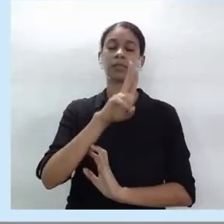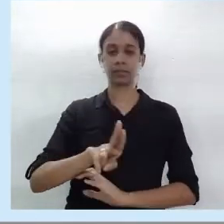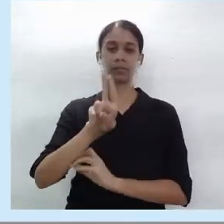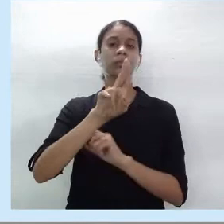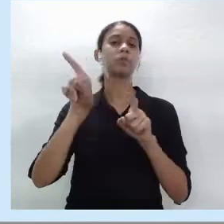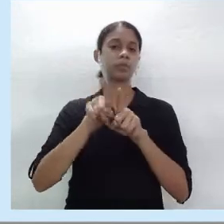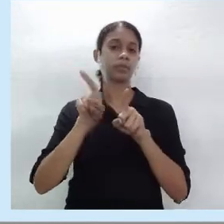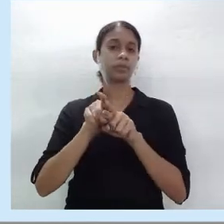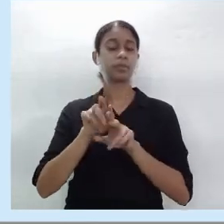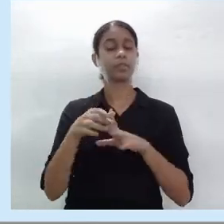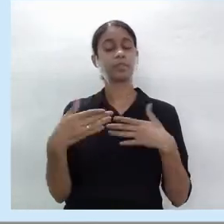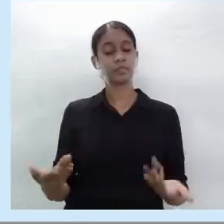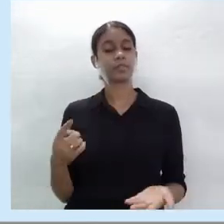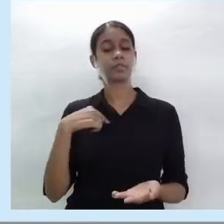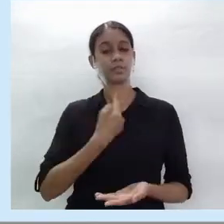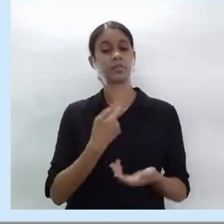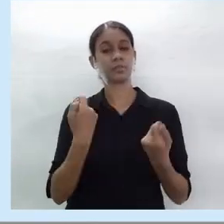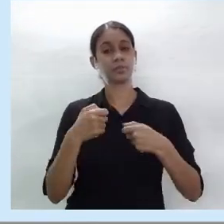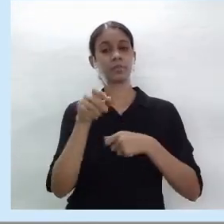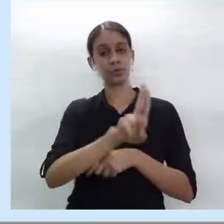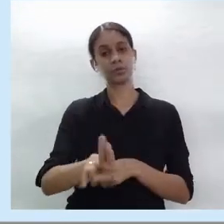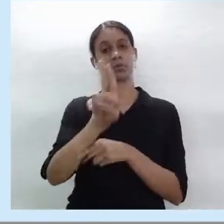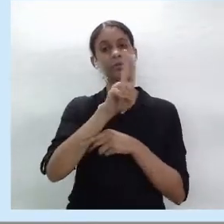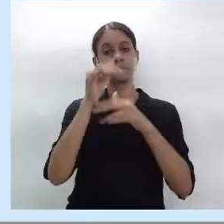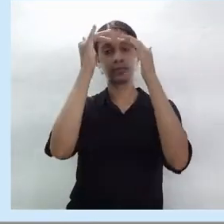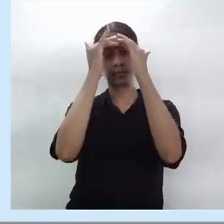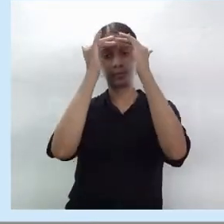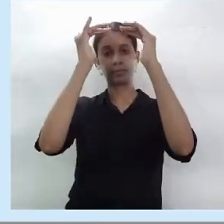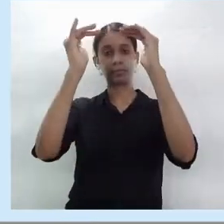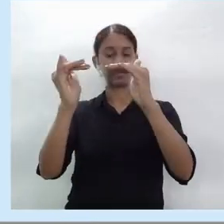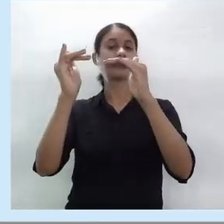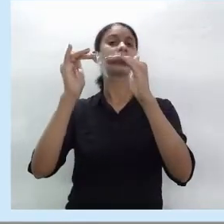com responsabilidade. Isso significa